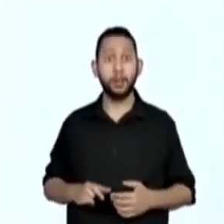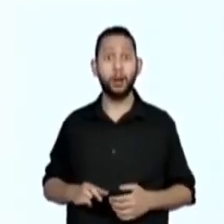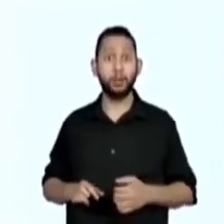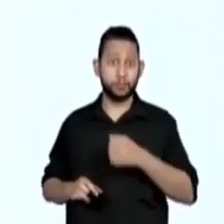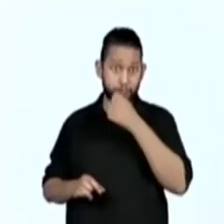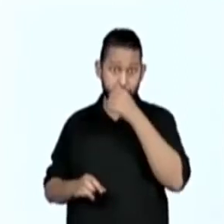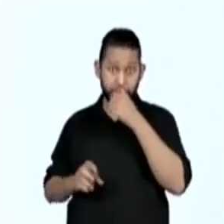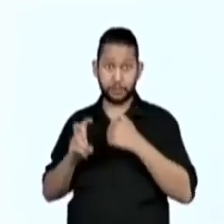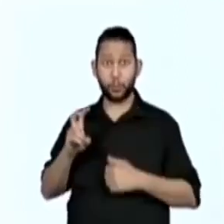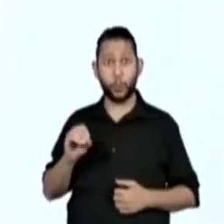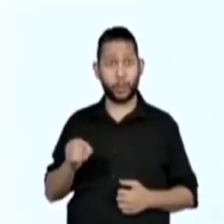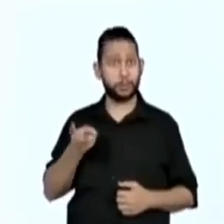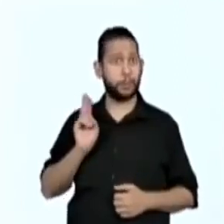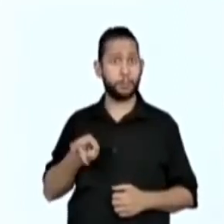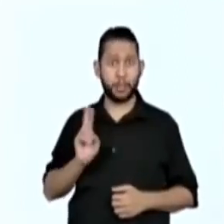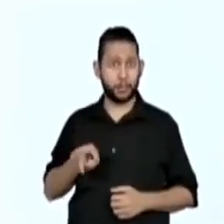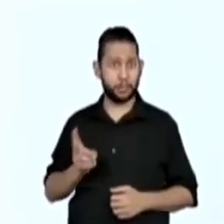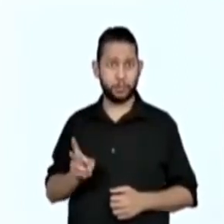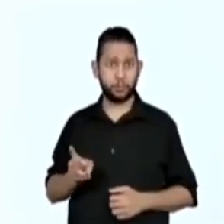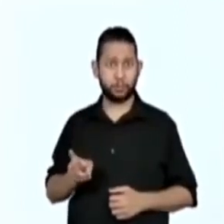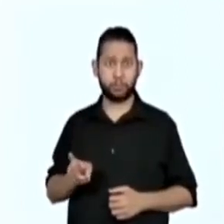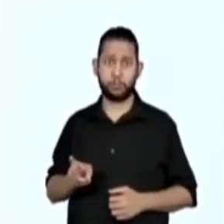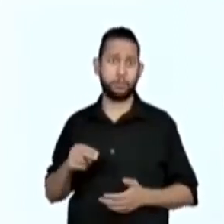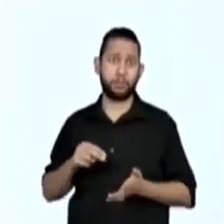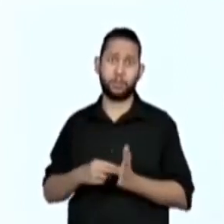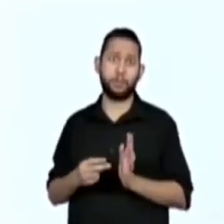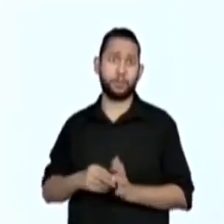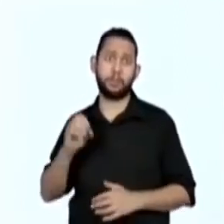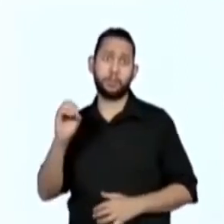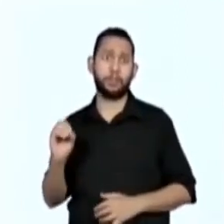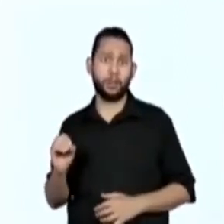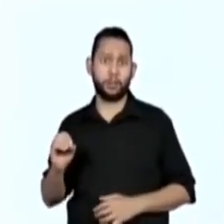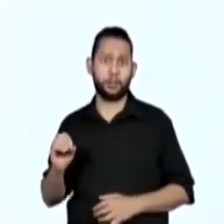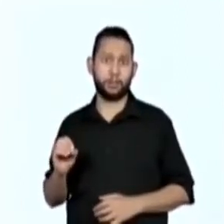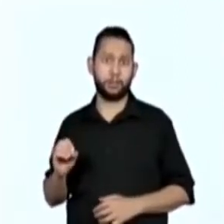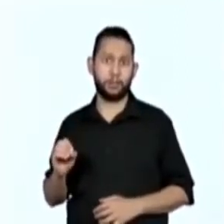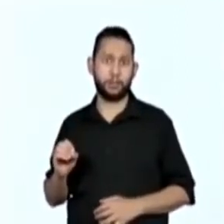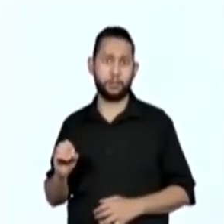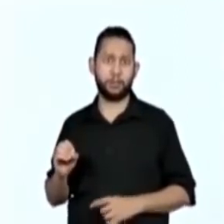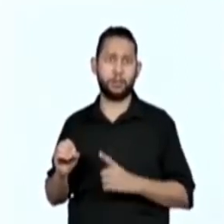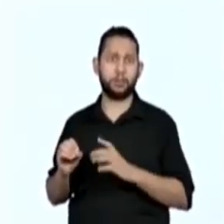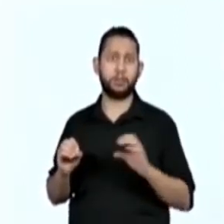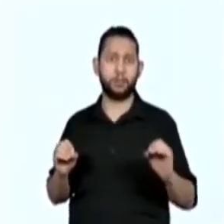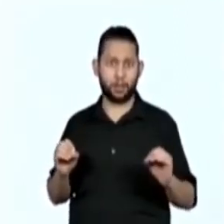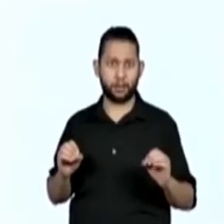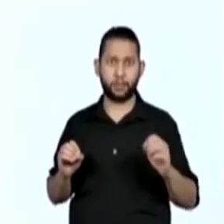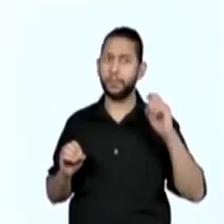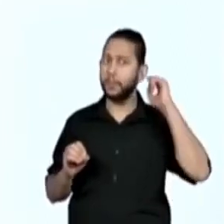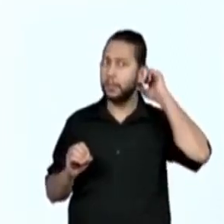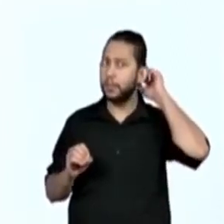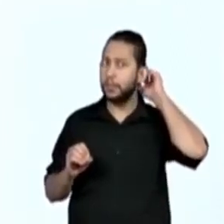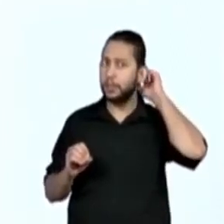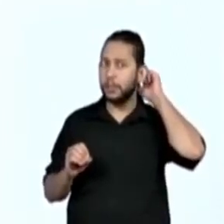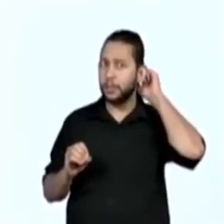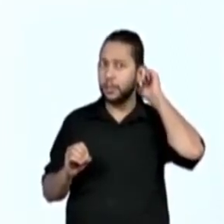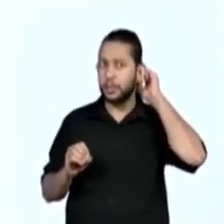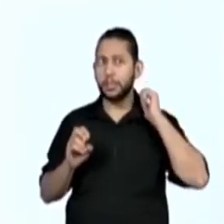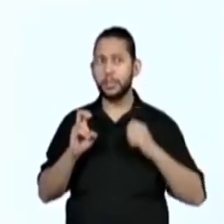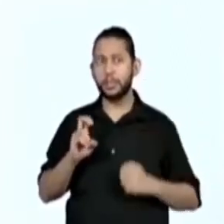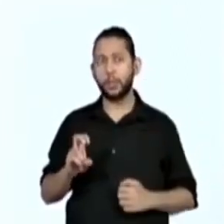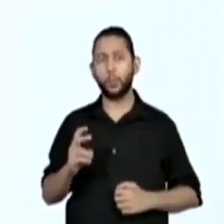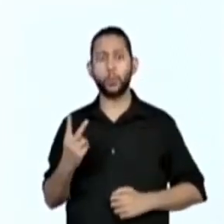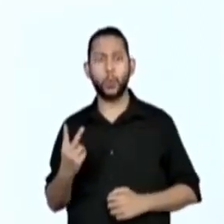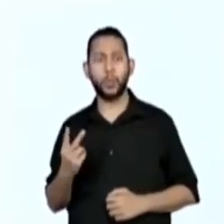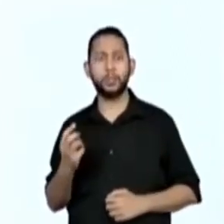continua igual e quer dizer que 0 aqui só tirou da centena 5 a diferença entre 5 e